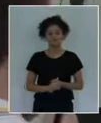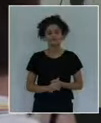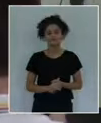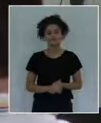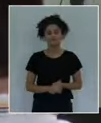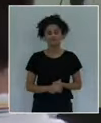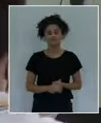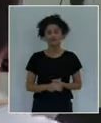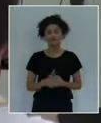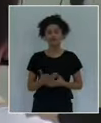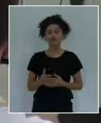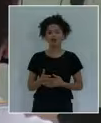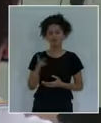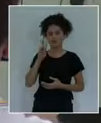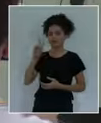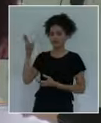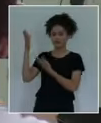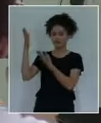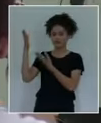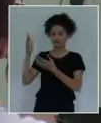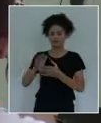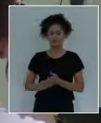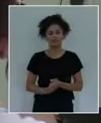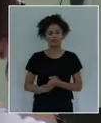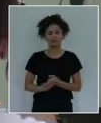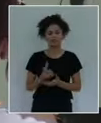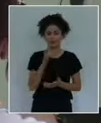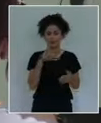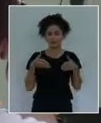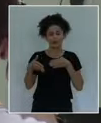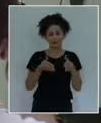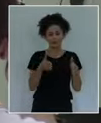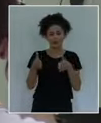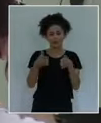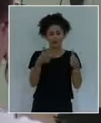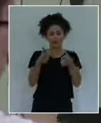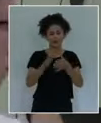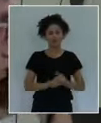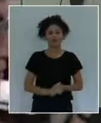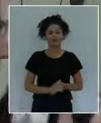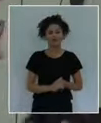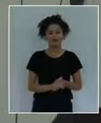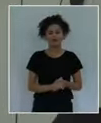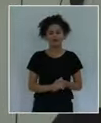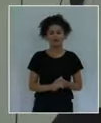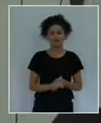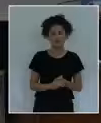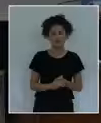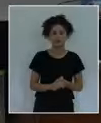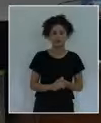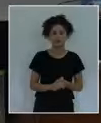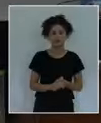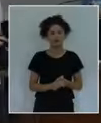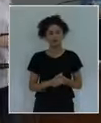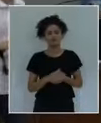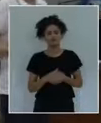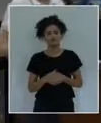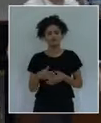Igual vocês estão vendo ali, o Rio Ipiranga, em seus percursos, atravessa a zona urbana dos municípios de